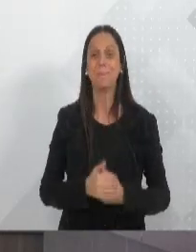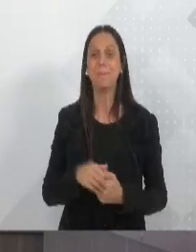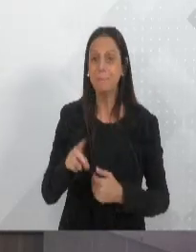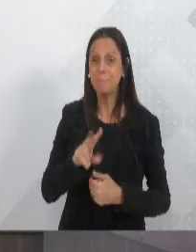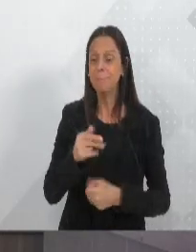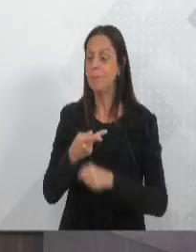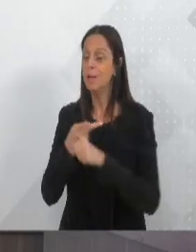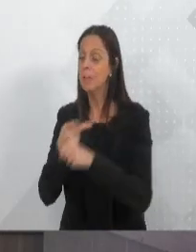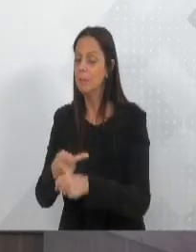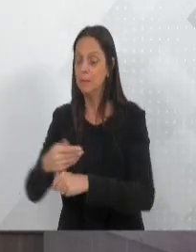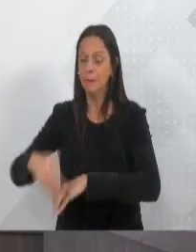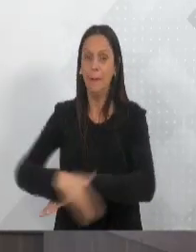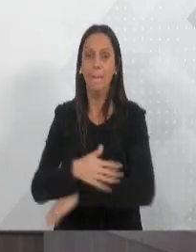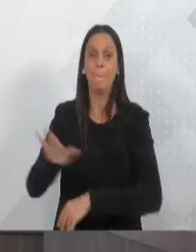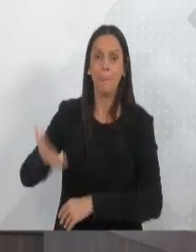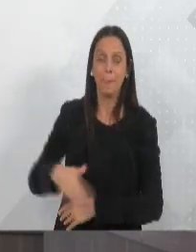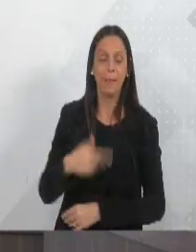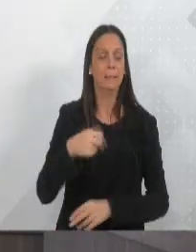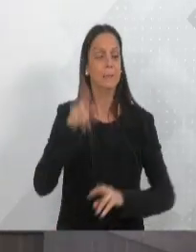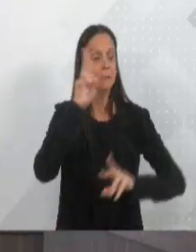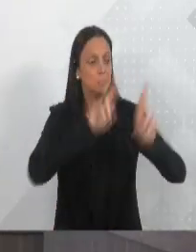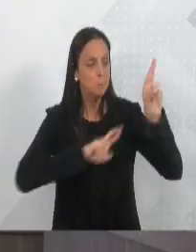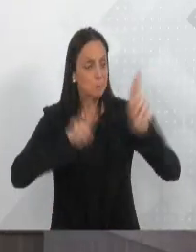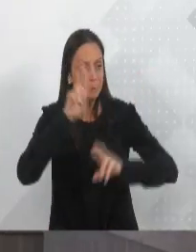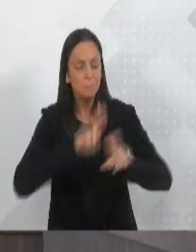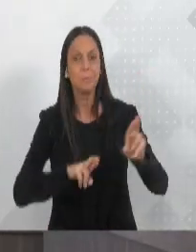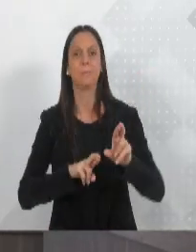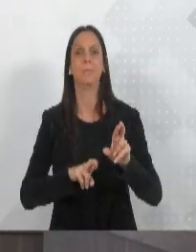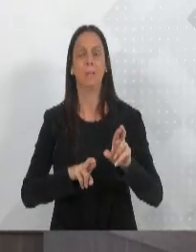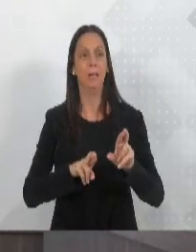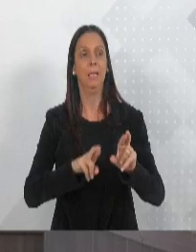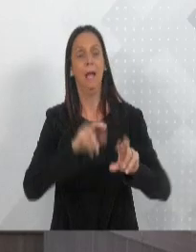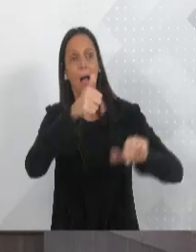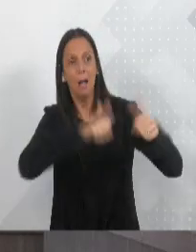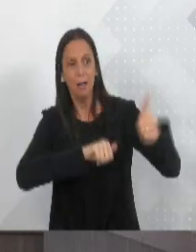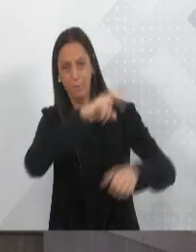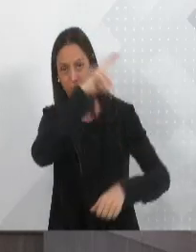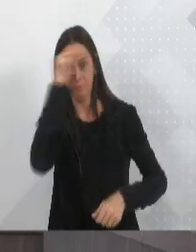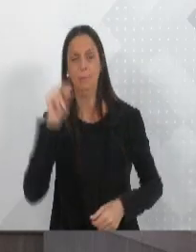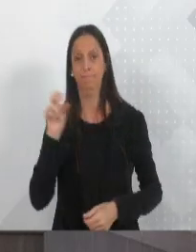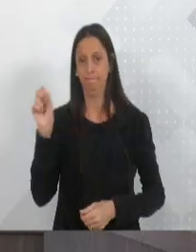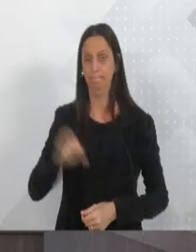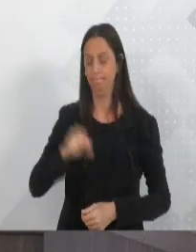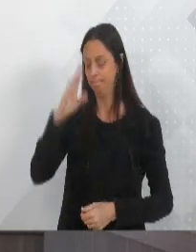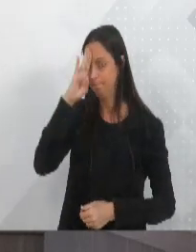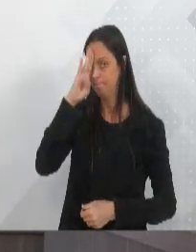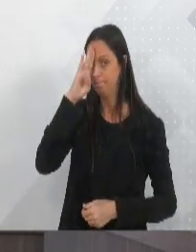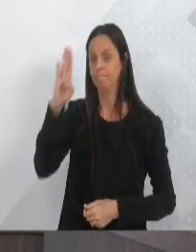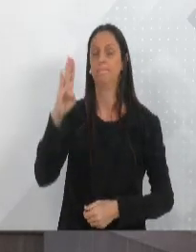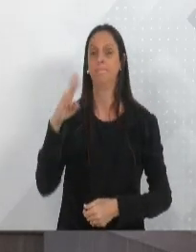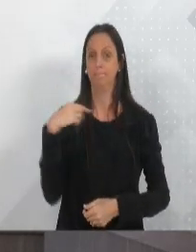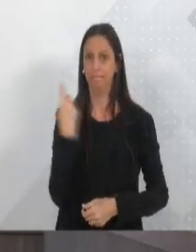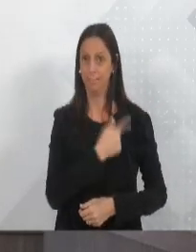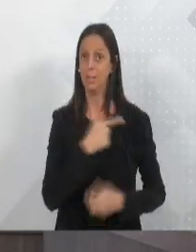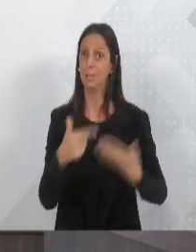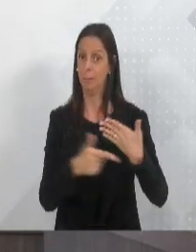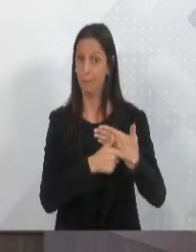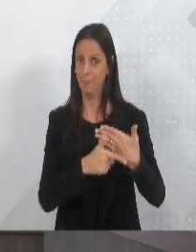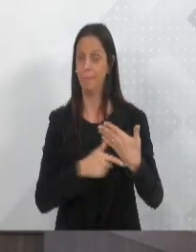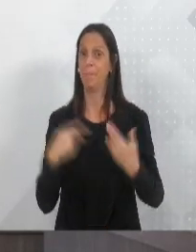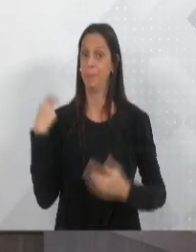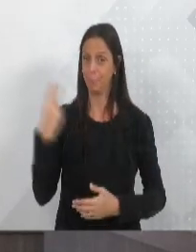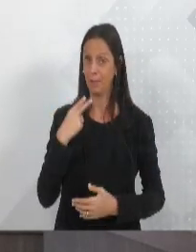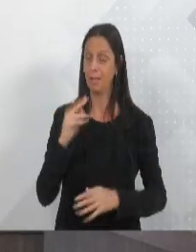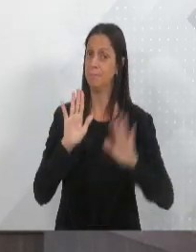porque o Senhor tem que legislar e fiscalizar o Executivo bem verdade é uma das principais condições nossas enquanto vereadores